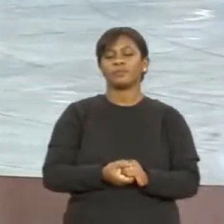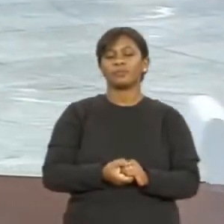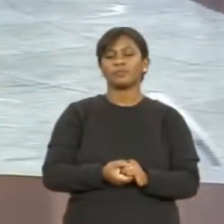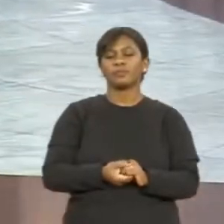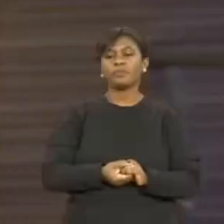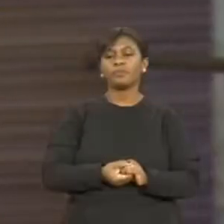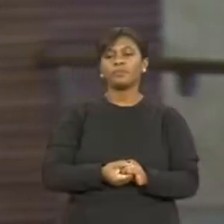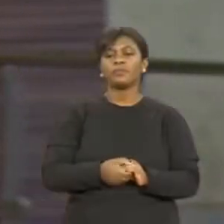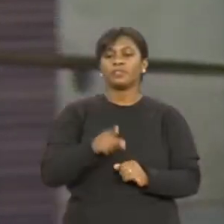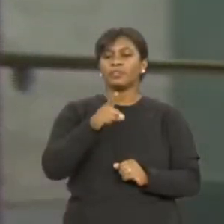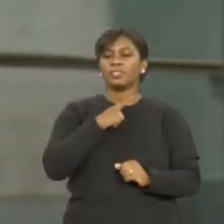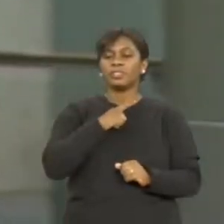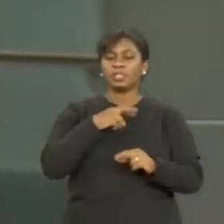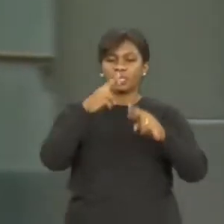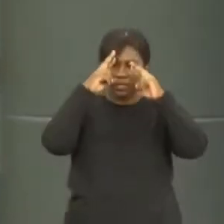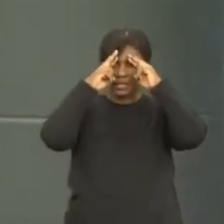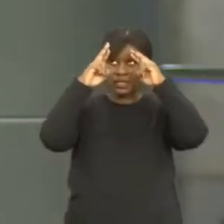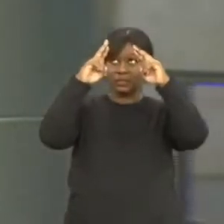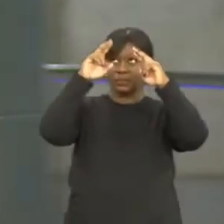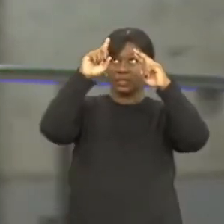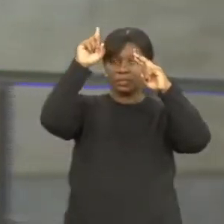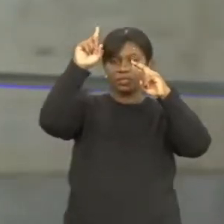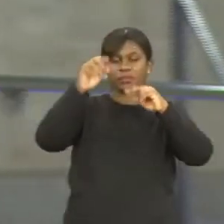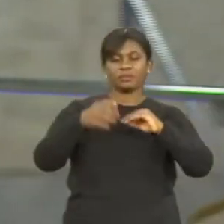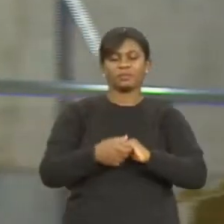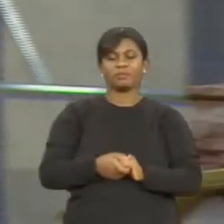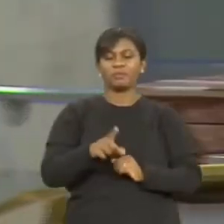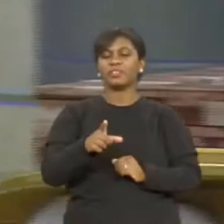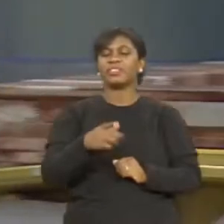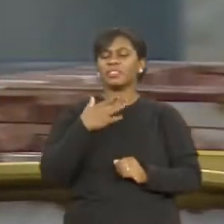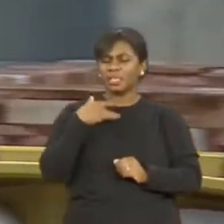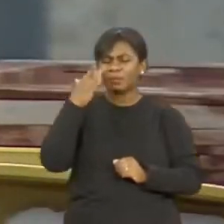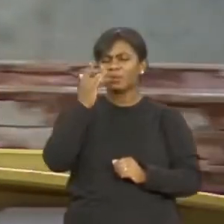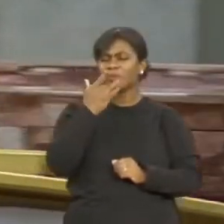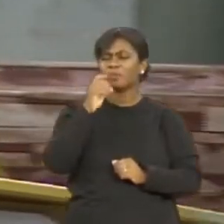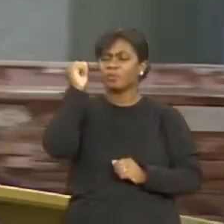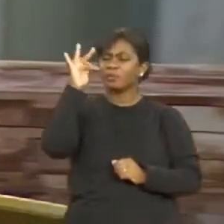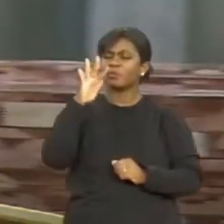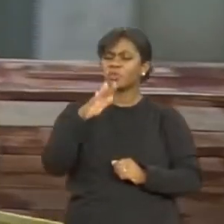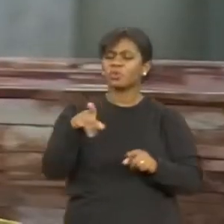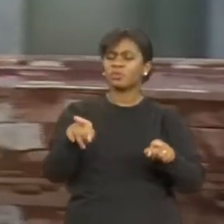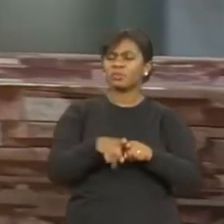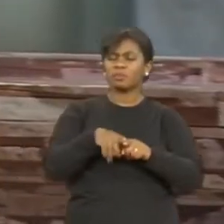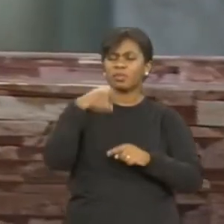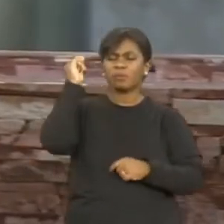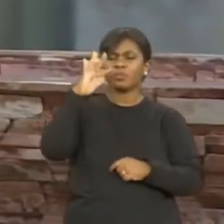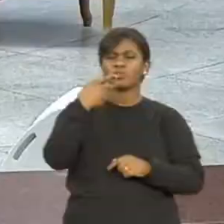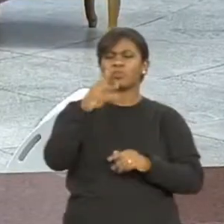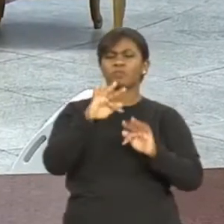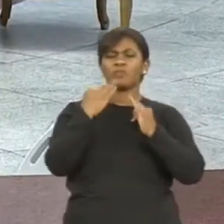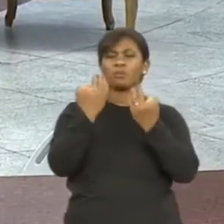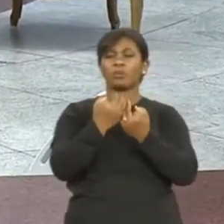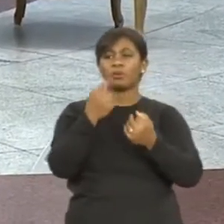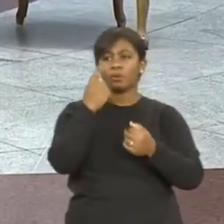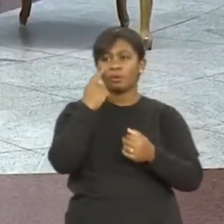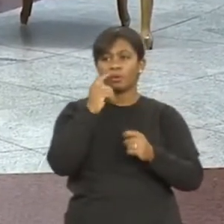Você tem tido respeito a Deus? Você sabe que o temor te abençoa e abençoa sua família? Olha o que diz em